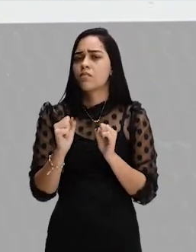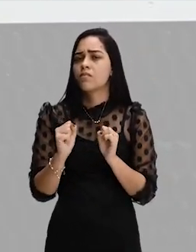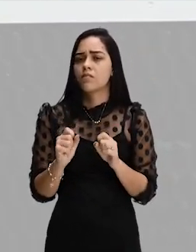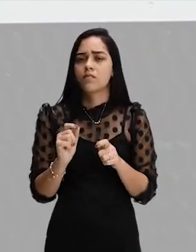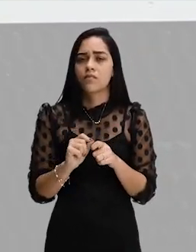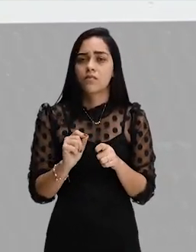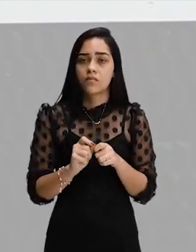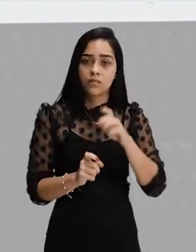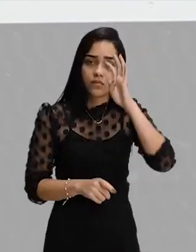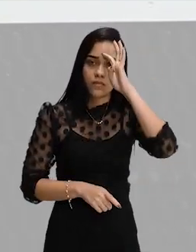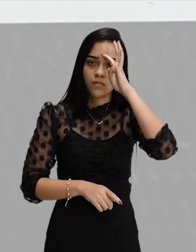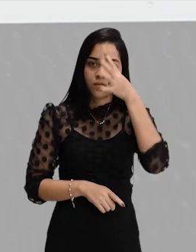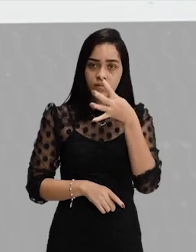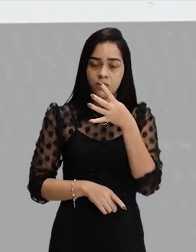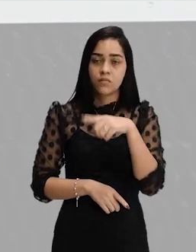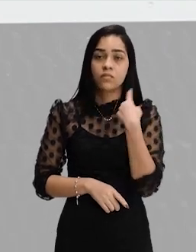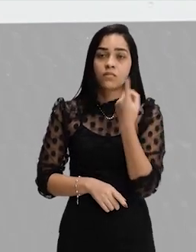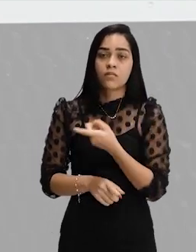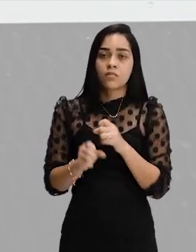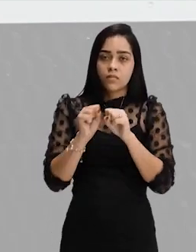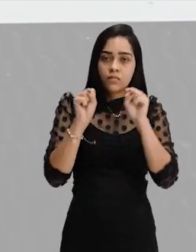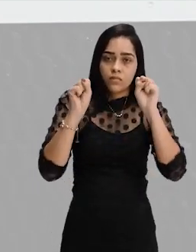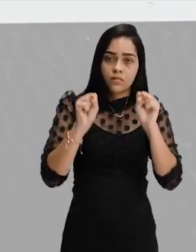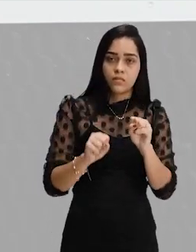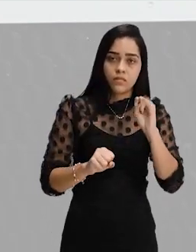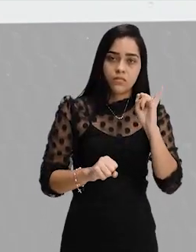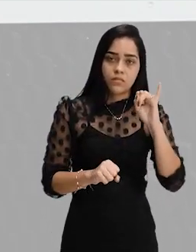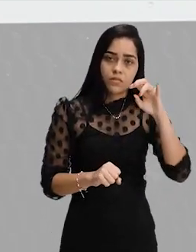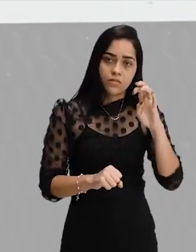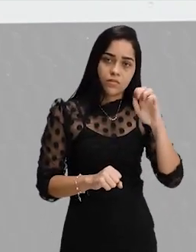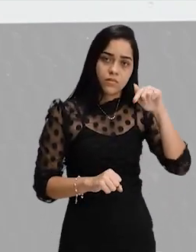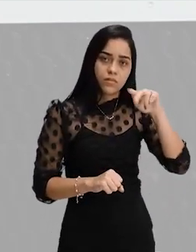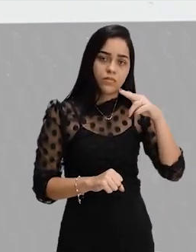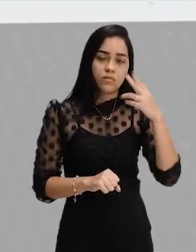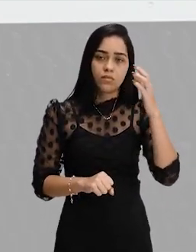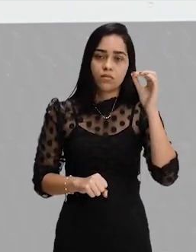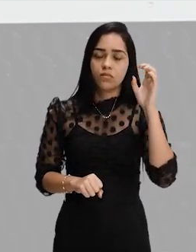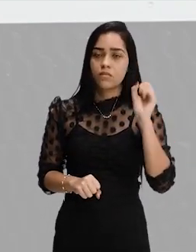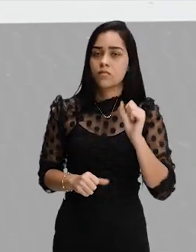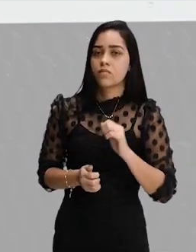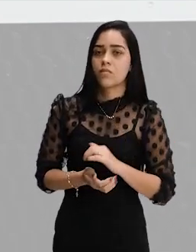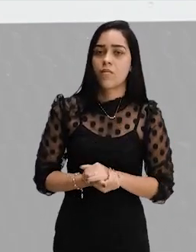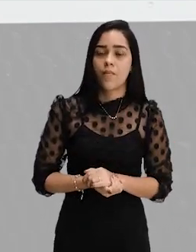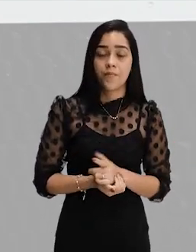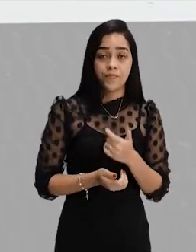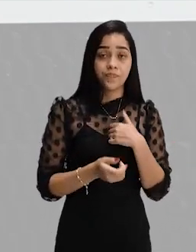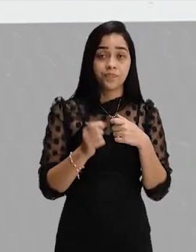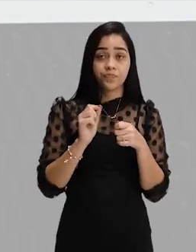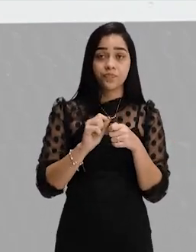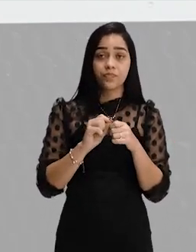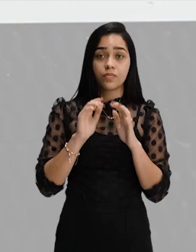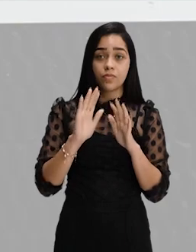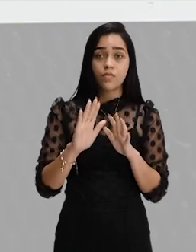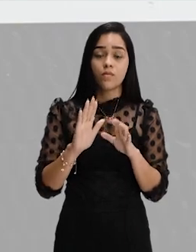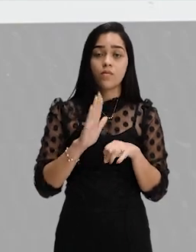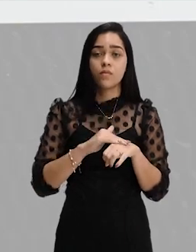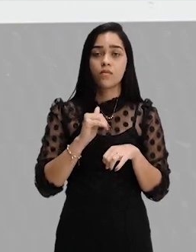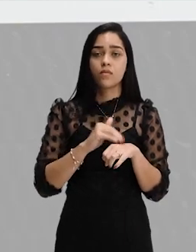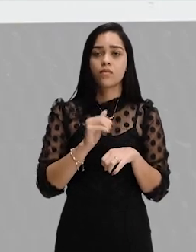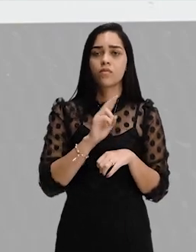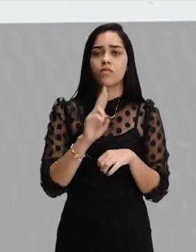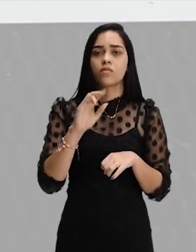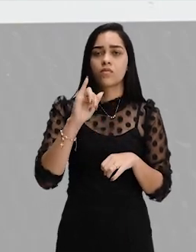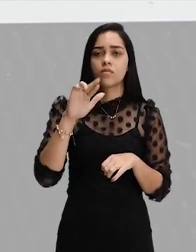faz para resolver o nosso sistema de inequações. Olha só, eu vou fazer o seguinte, vou chamar essa aqui